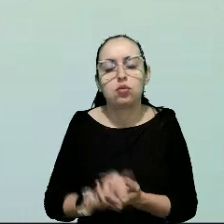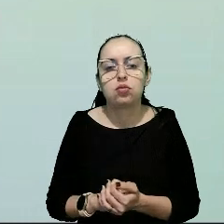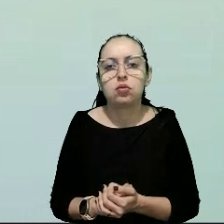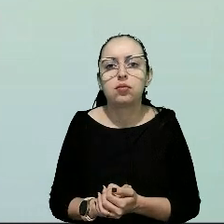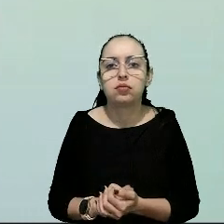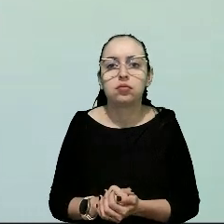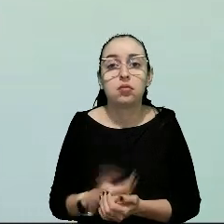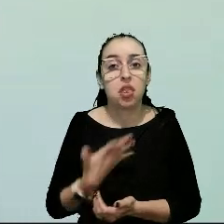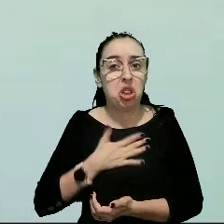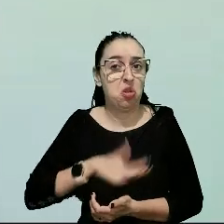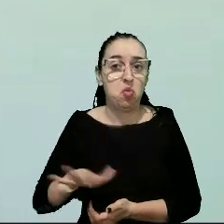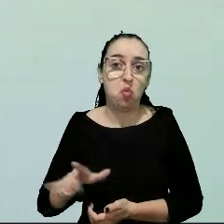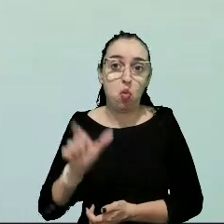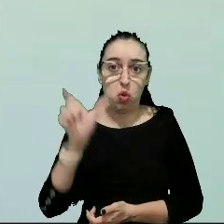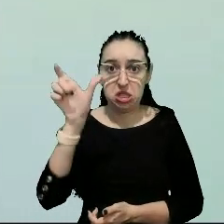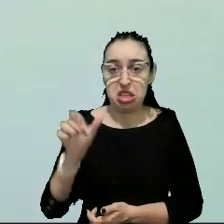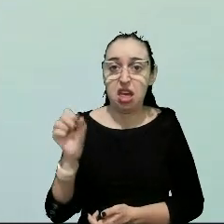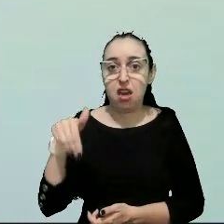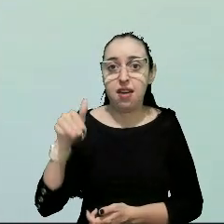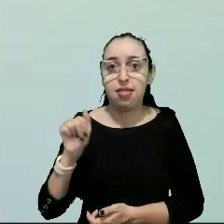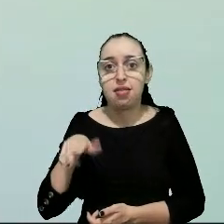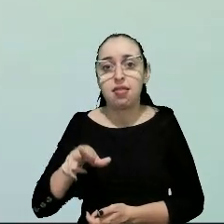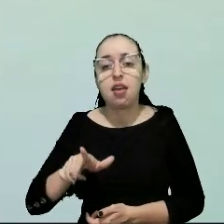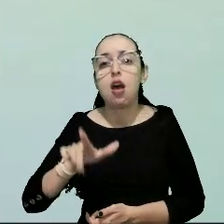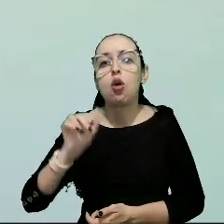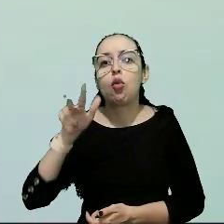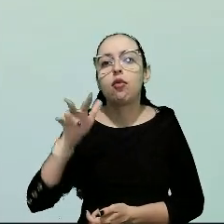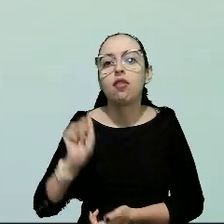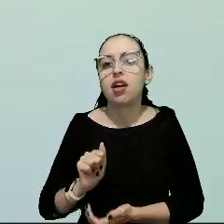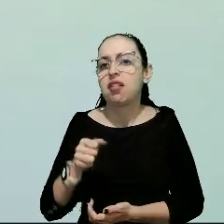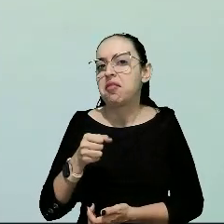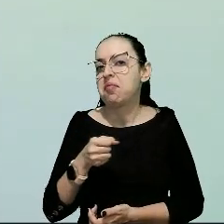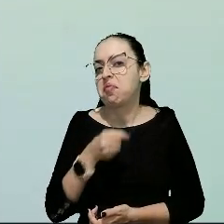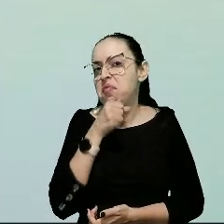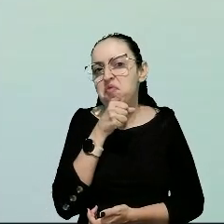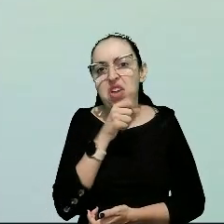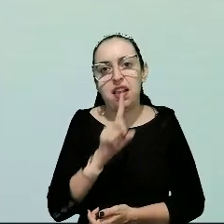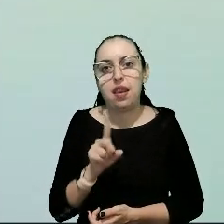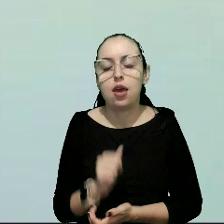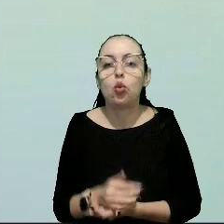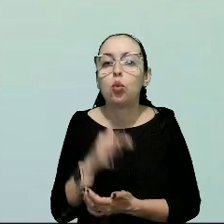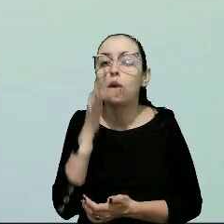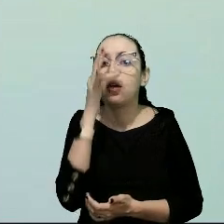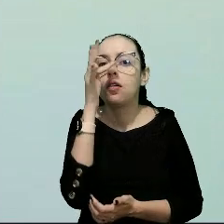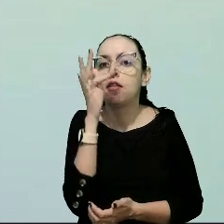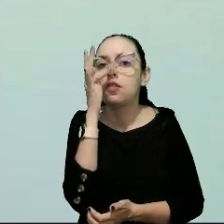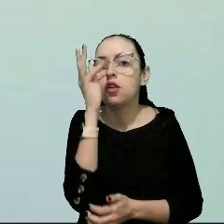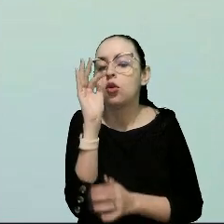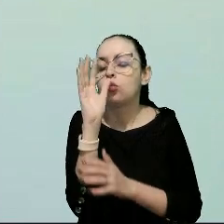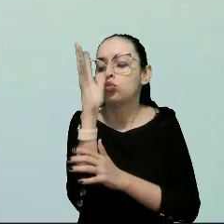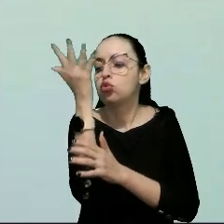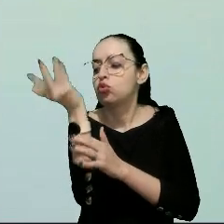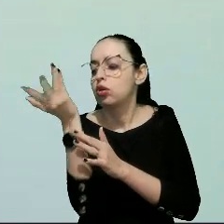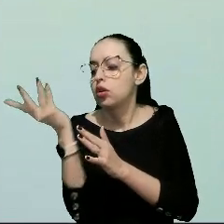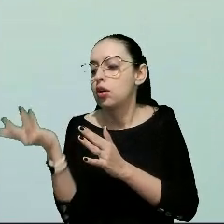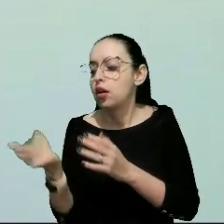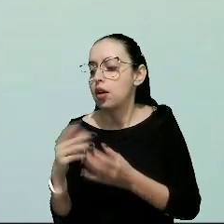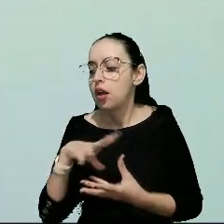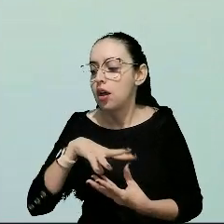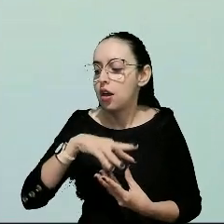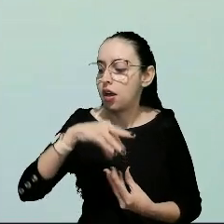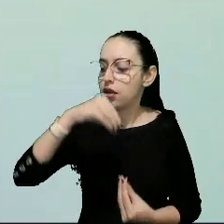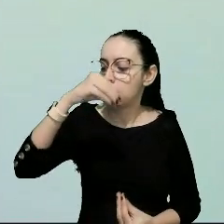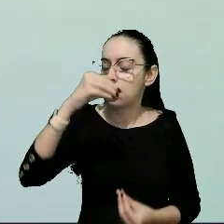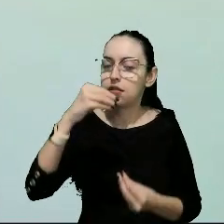Nalva. Ela fala, eu não sou velha, Miriam. Eu sou uma flor de outono. Eu desabrochei, a minha